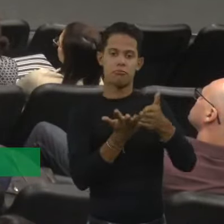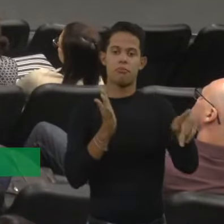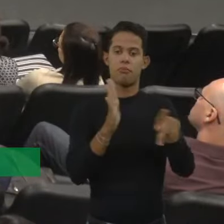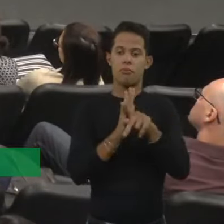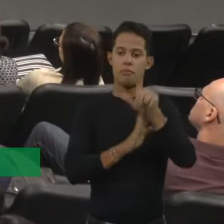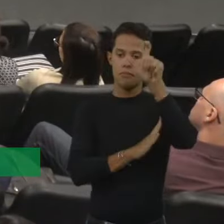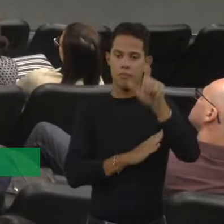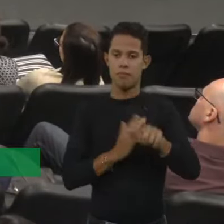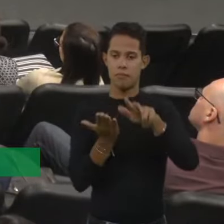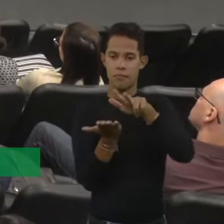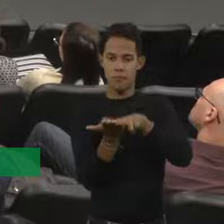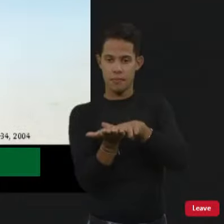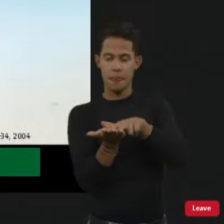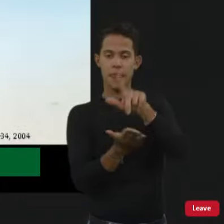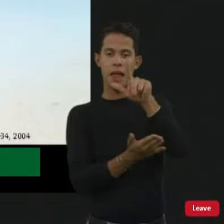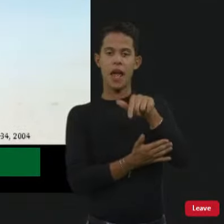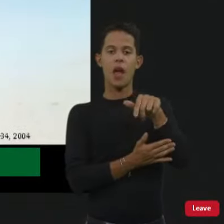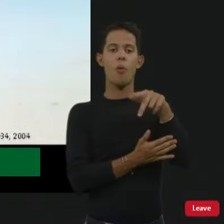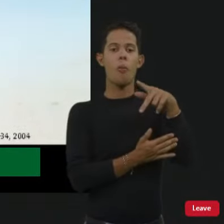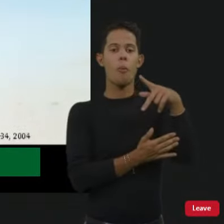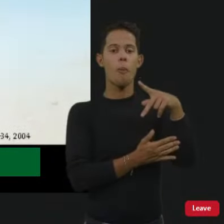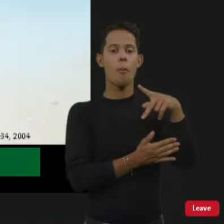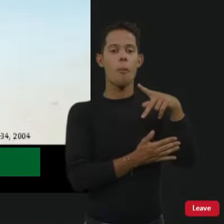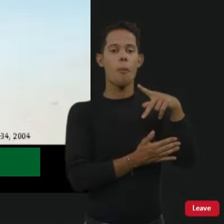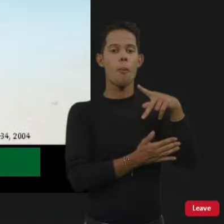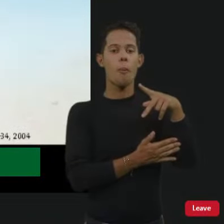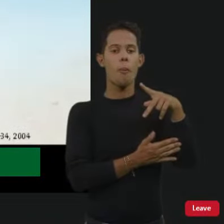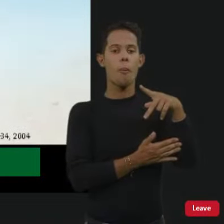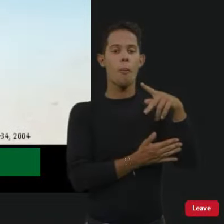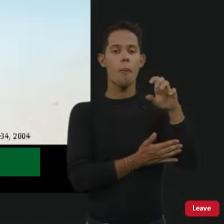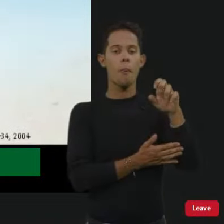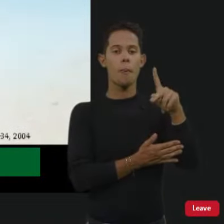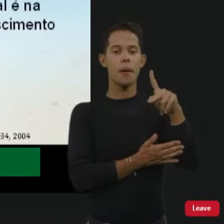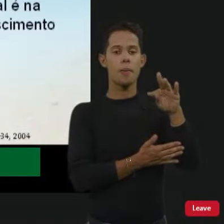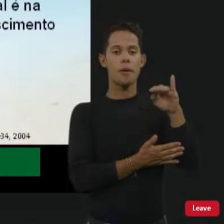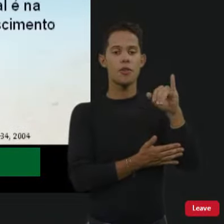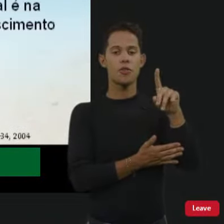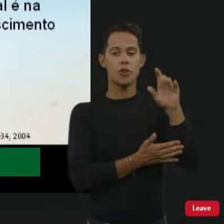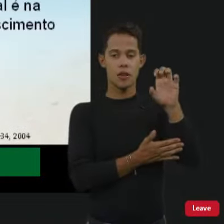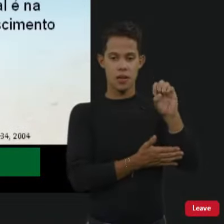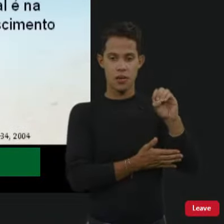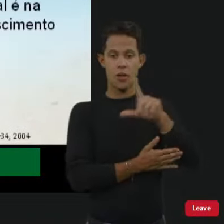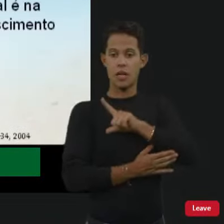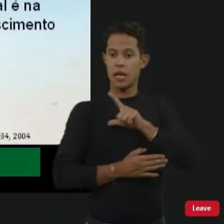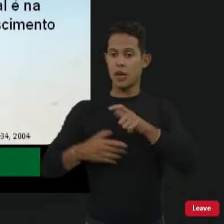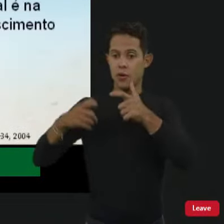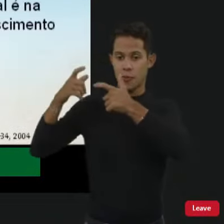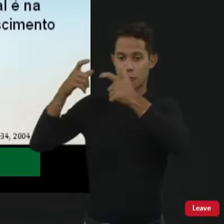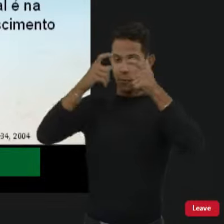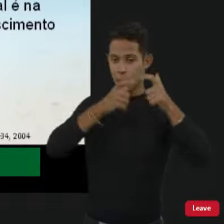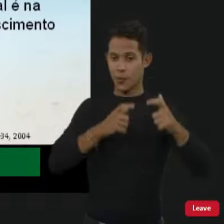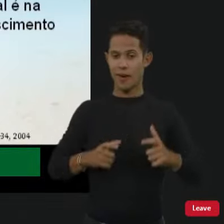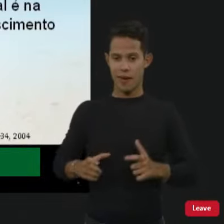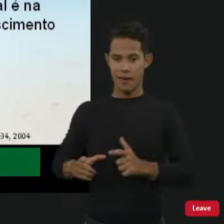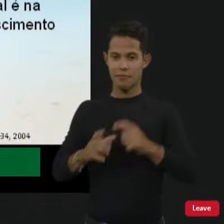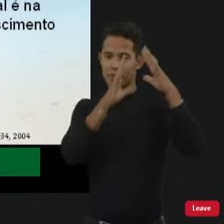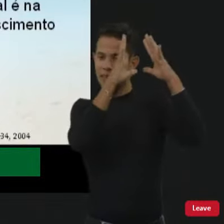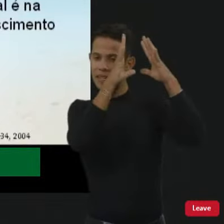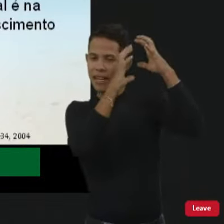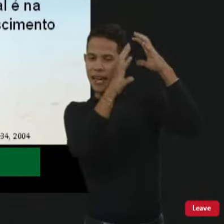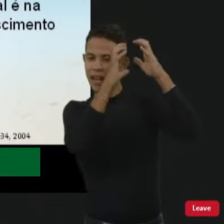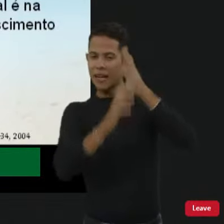Então, ele é um peptídeo e ele está expresso em vários locais do nosso corpo. Ele está expresso em cérebro, coração,